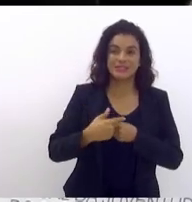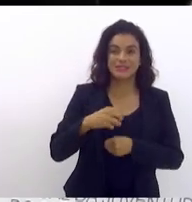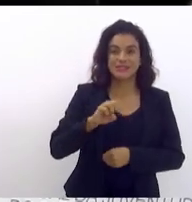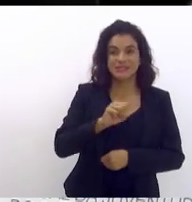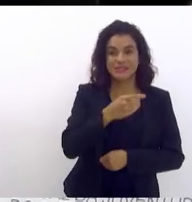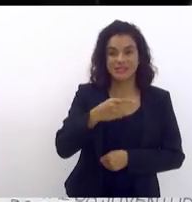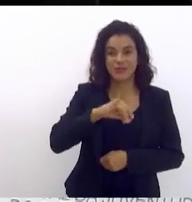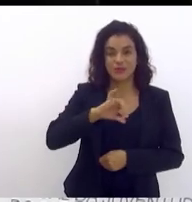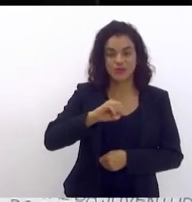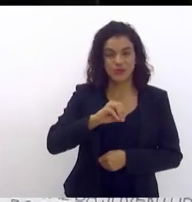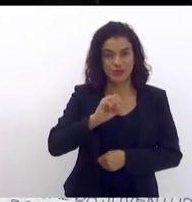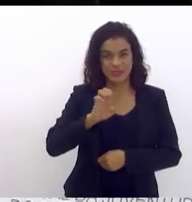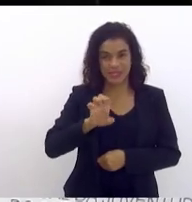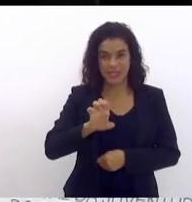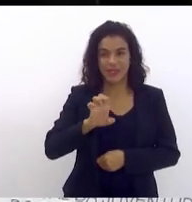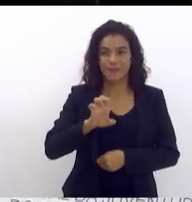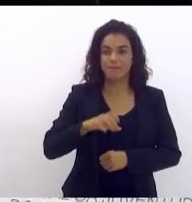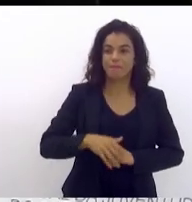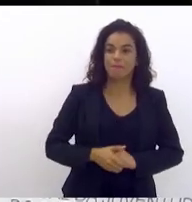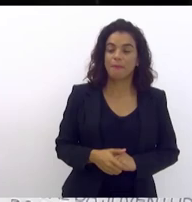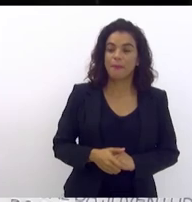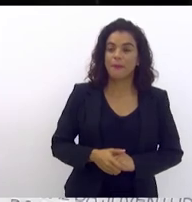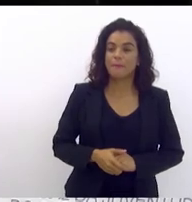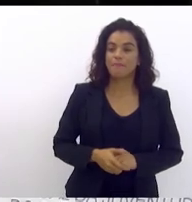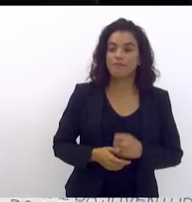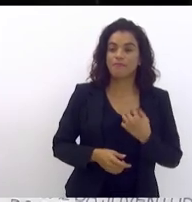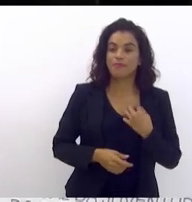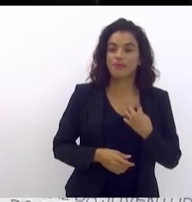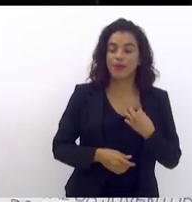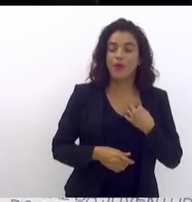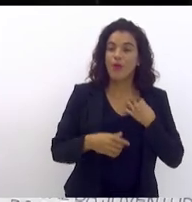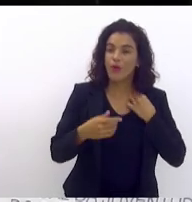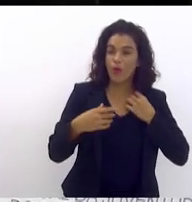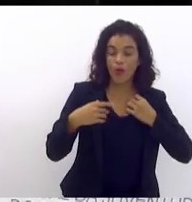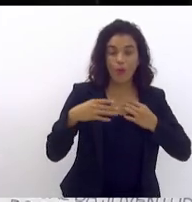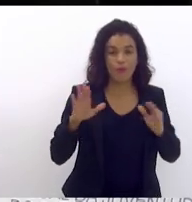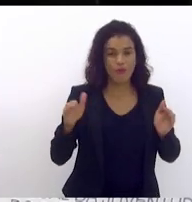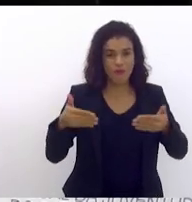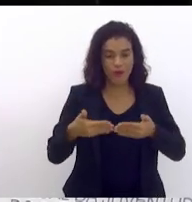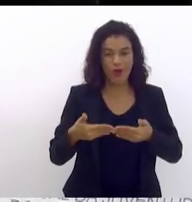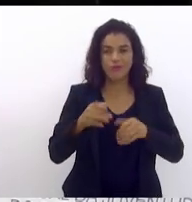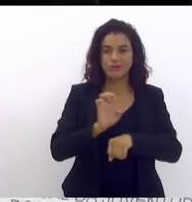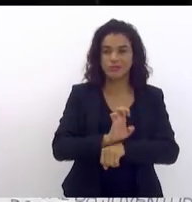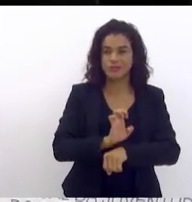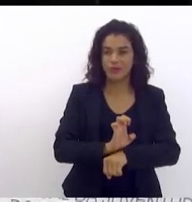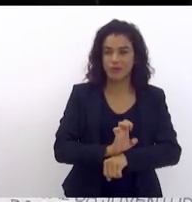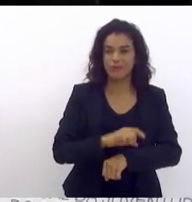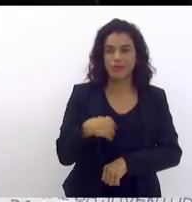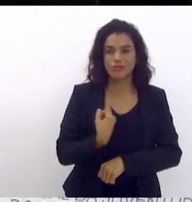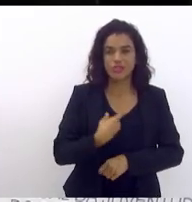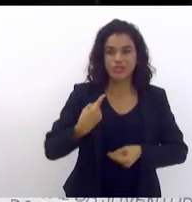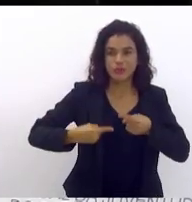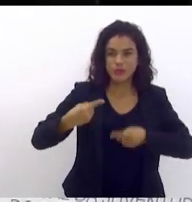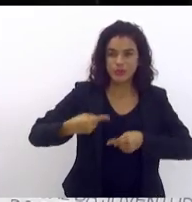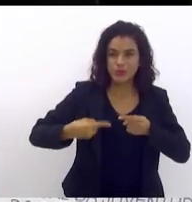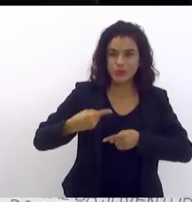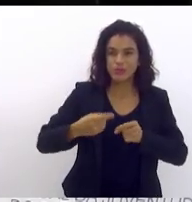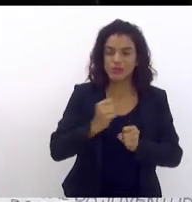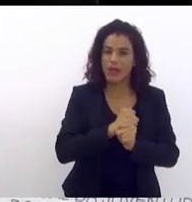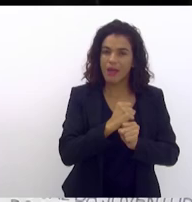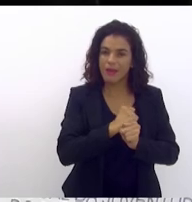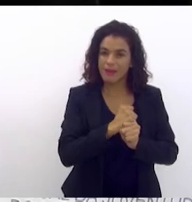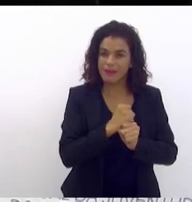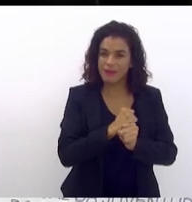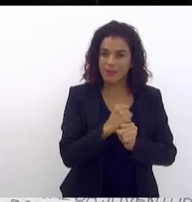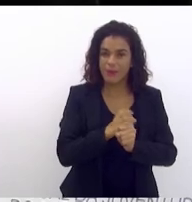tantos outros ã como fórum estadual para também não me alongar a gente vem discutindo há muito tempo